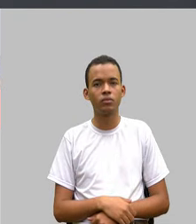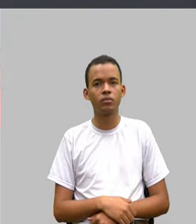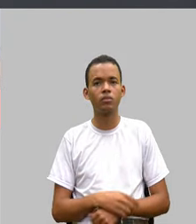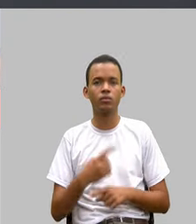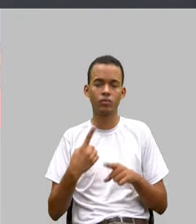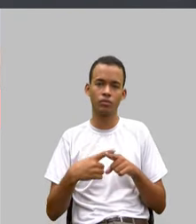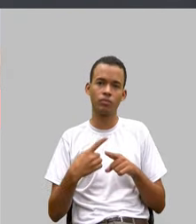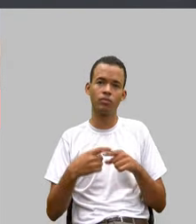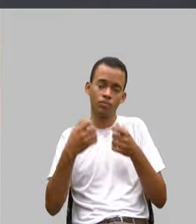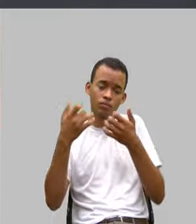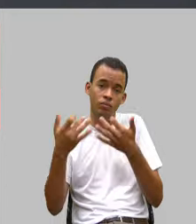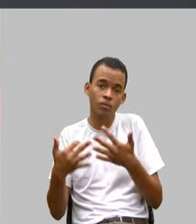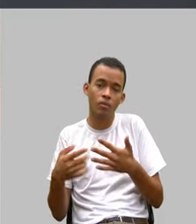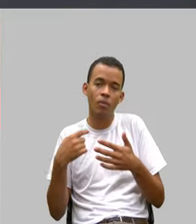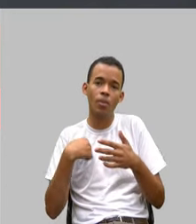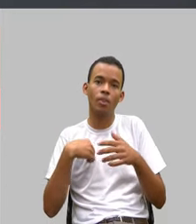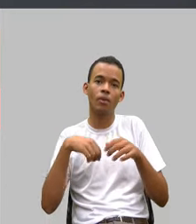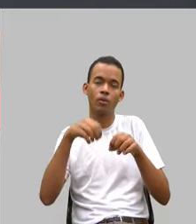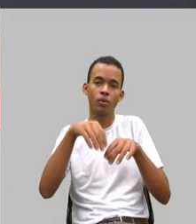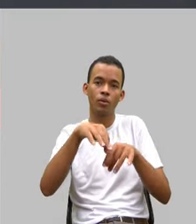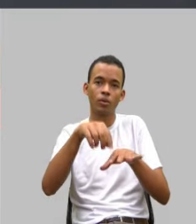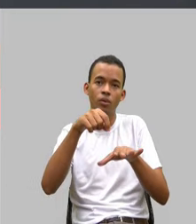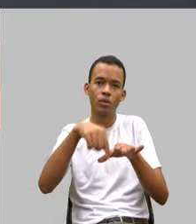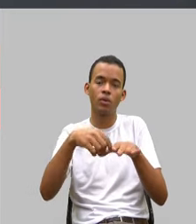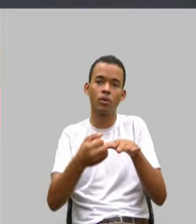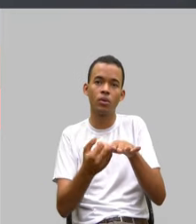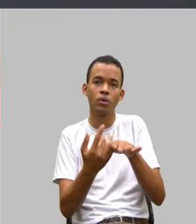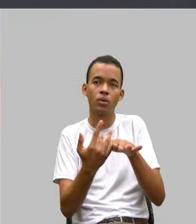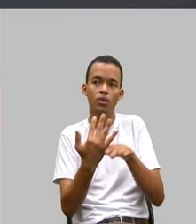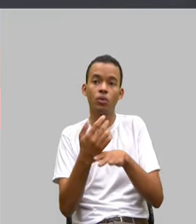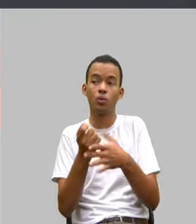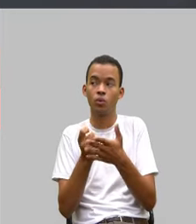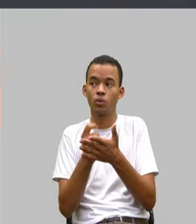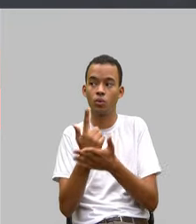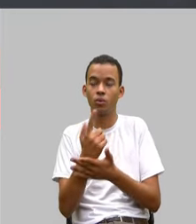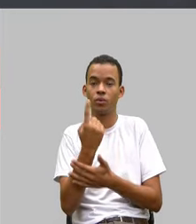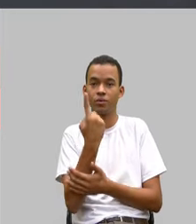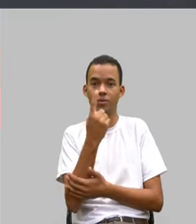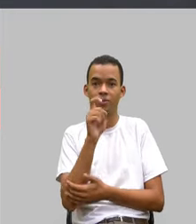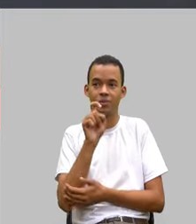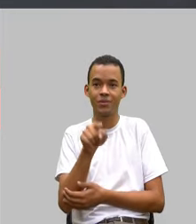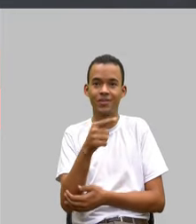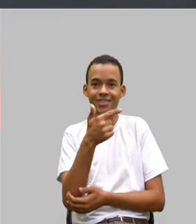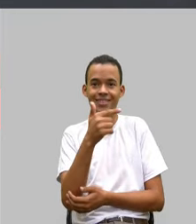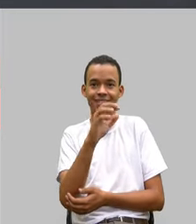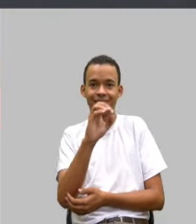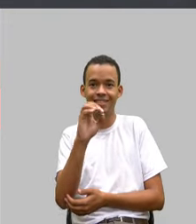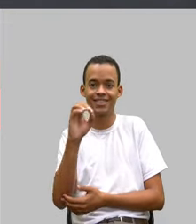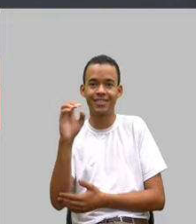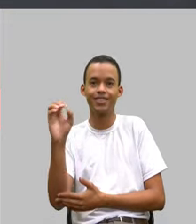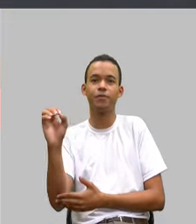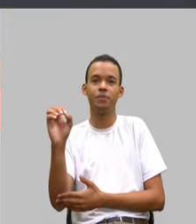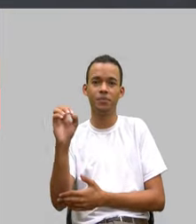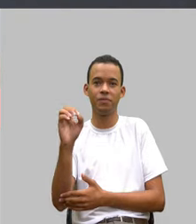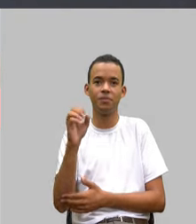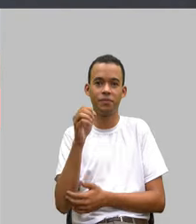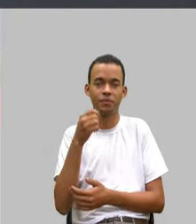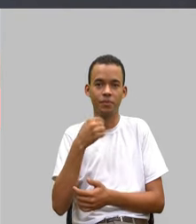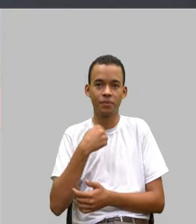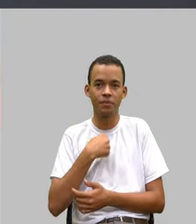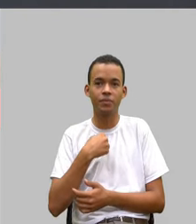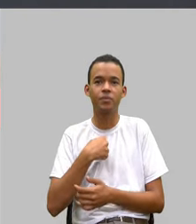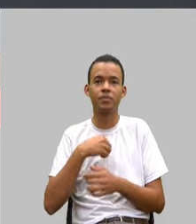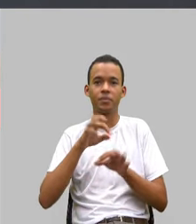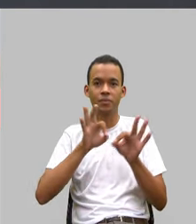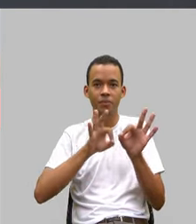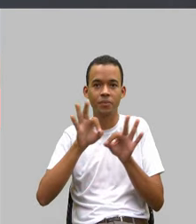cannabis eu comecei a comprar cannabis por 1200 primeiro mês o segundo no terceiro já não consegui mais porque